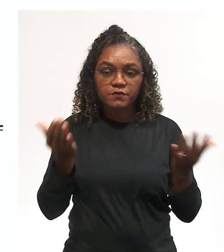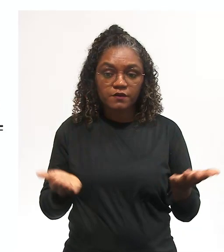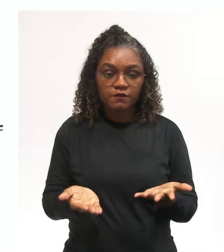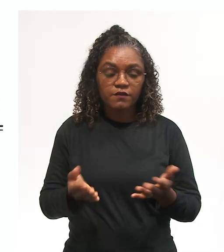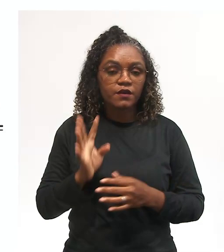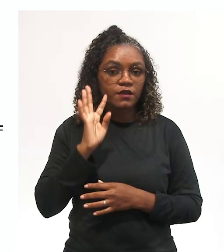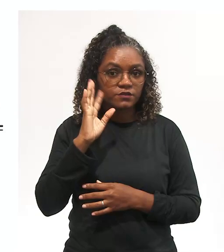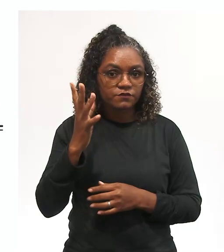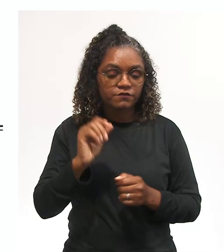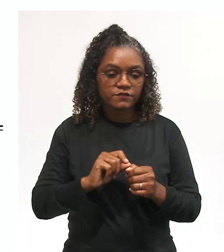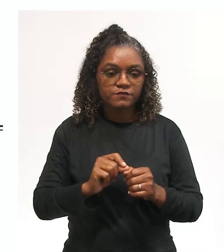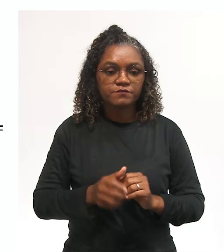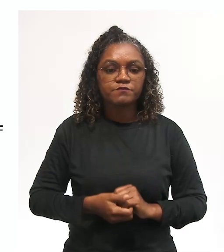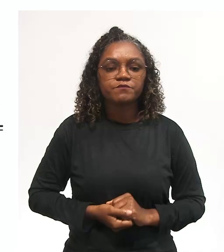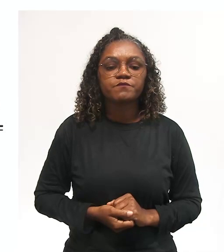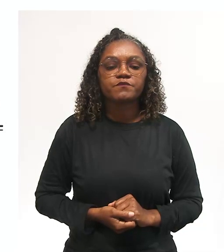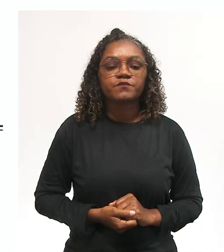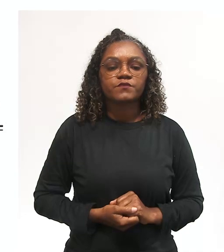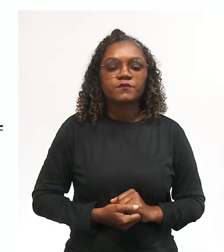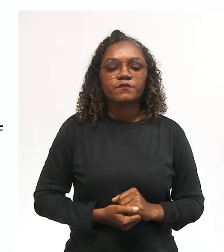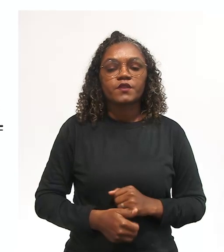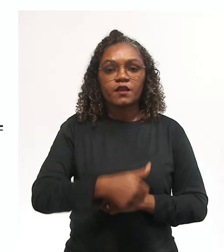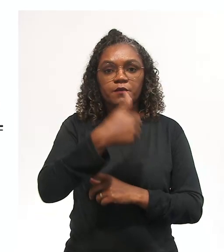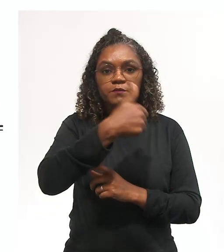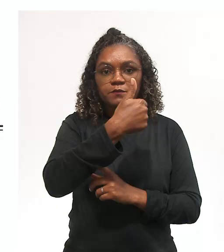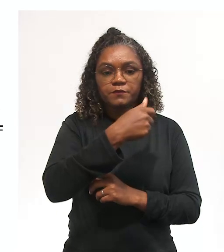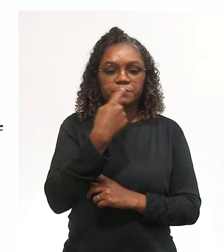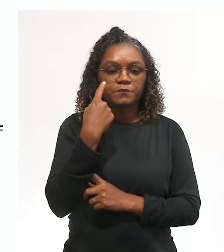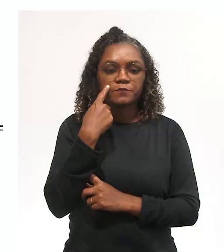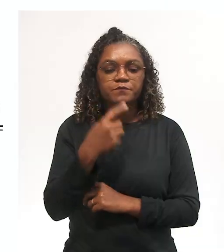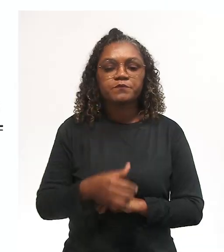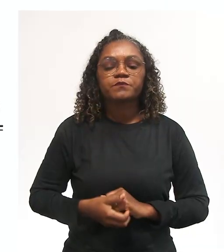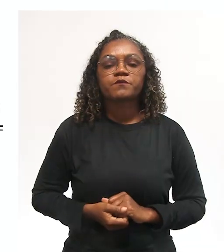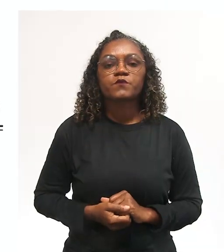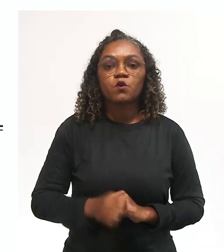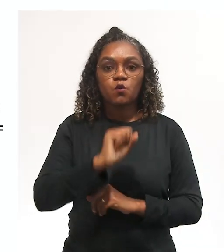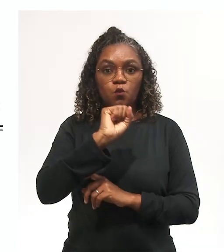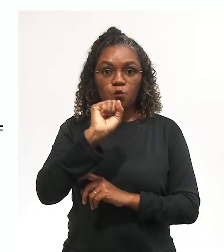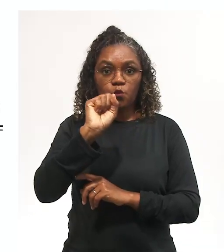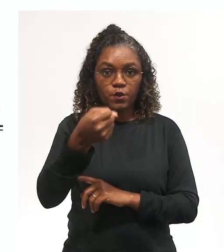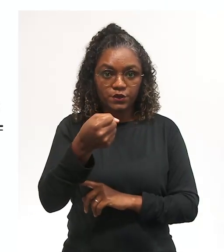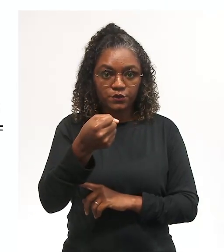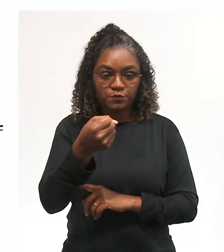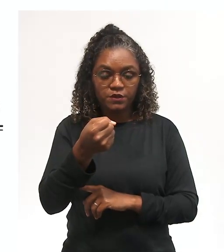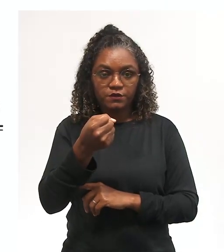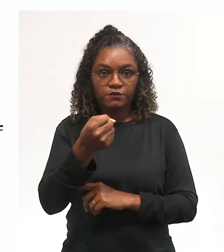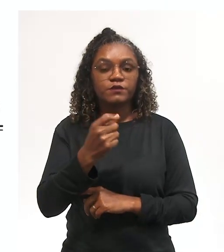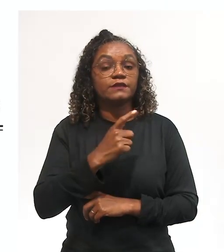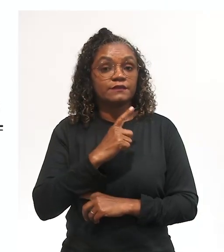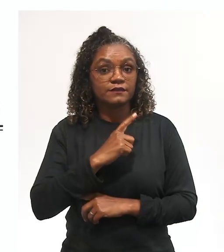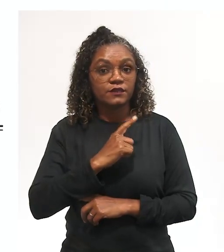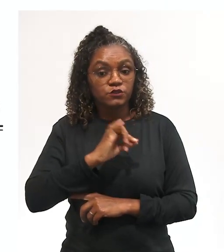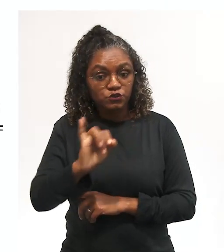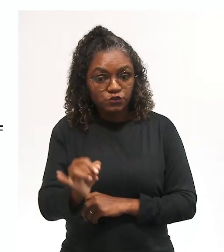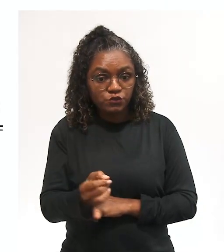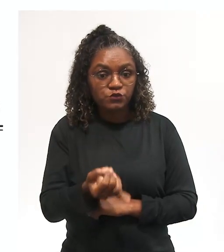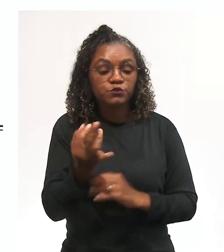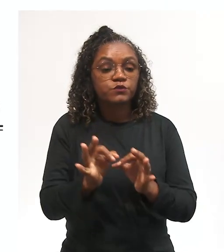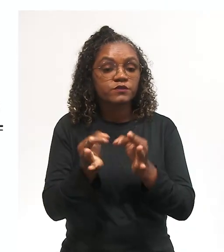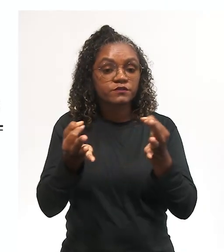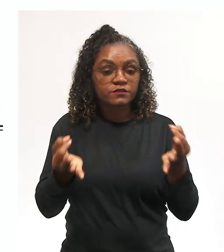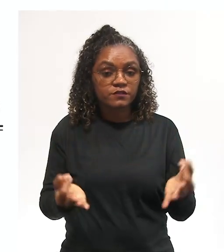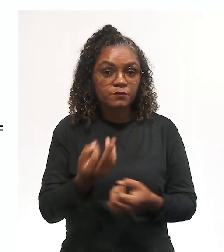Um capital de R$8.000 é aplicado a juros simples. A taxa de 2%